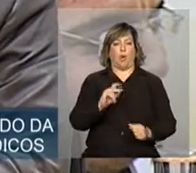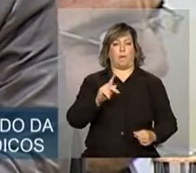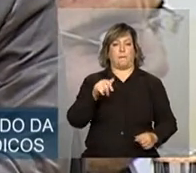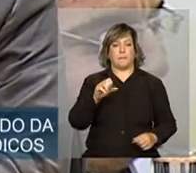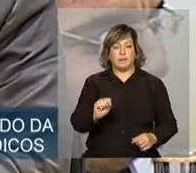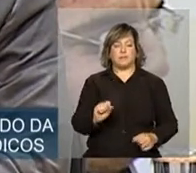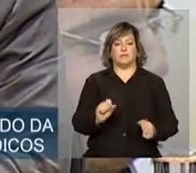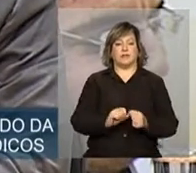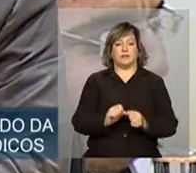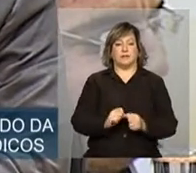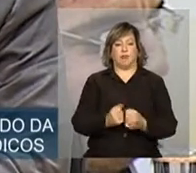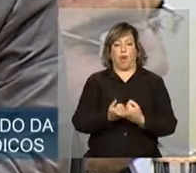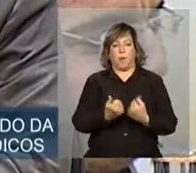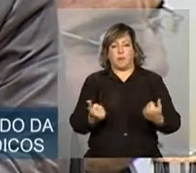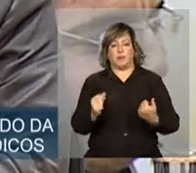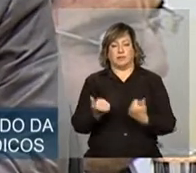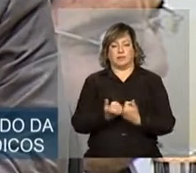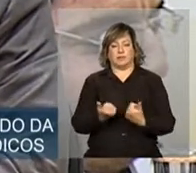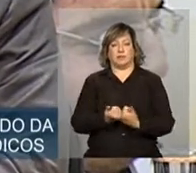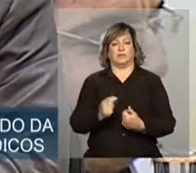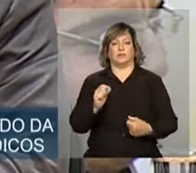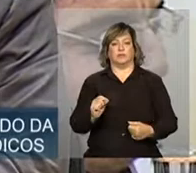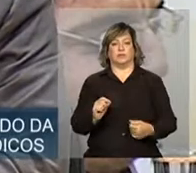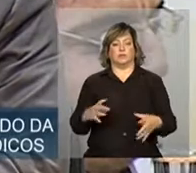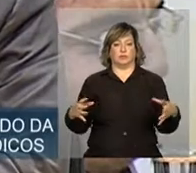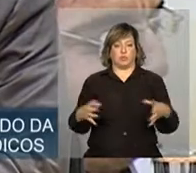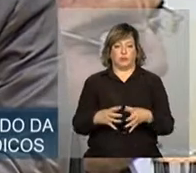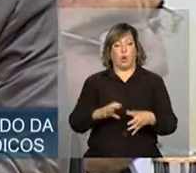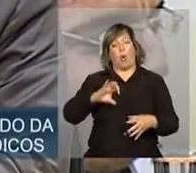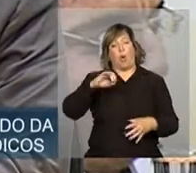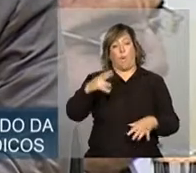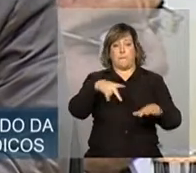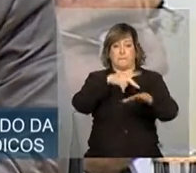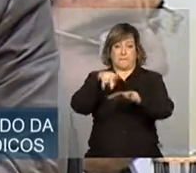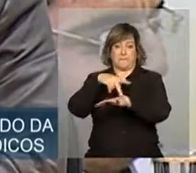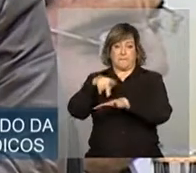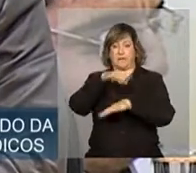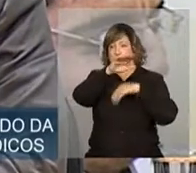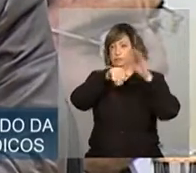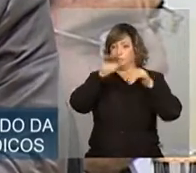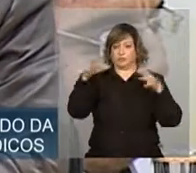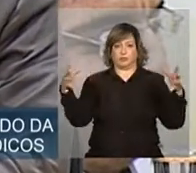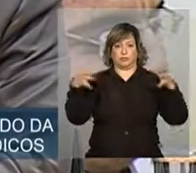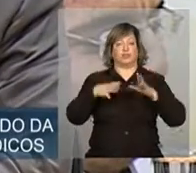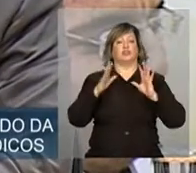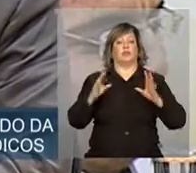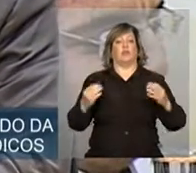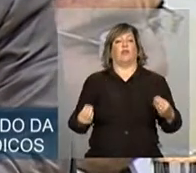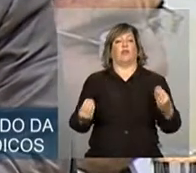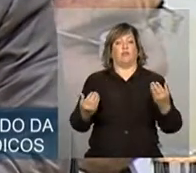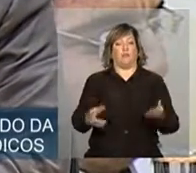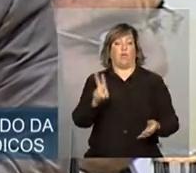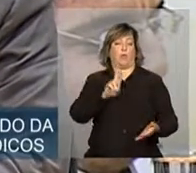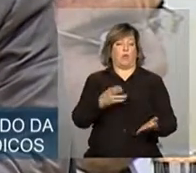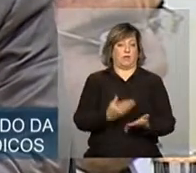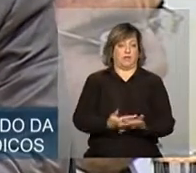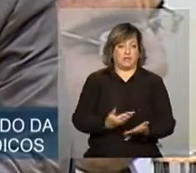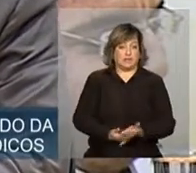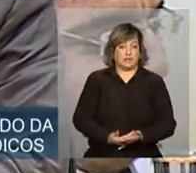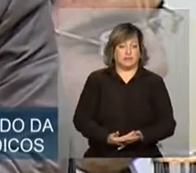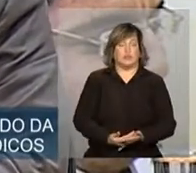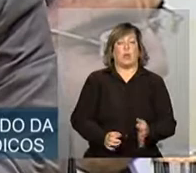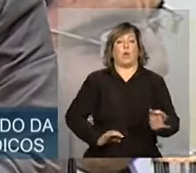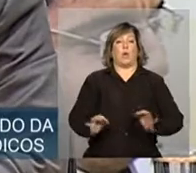poder fazer com operações coletivas ou com países um buscar países que já ofereceram com universidades